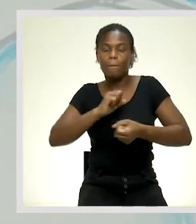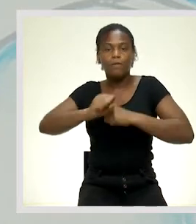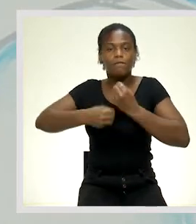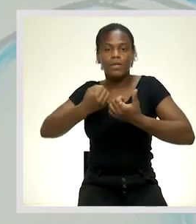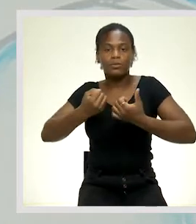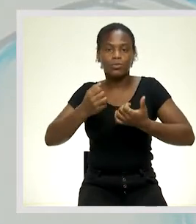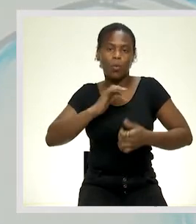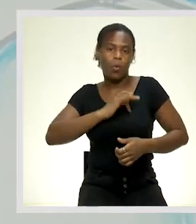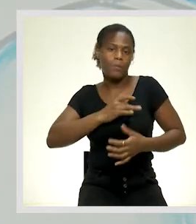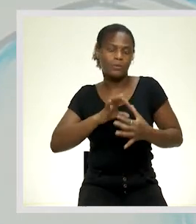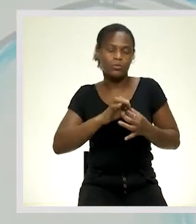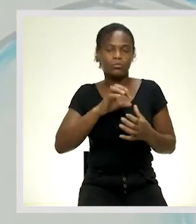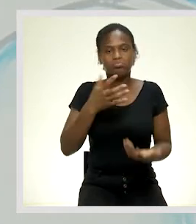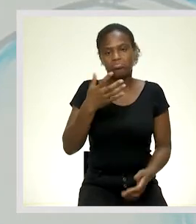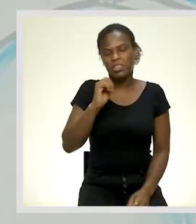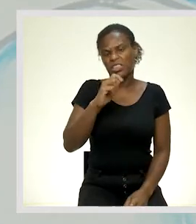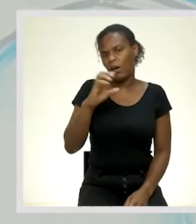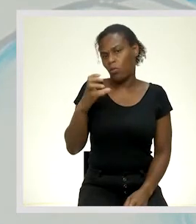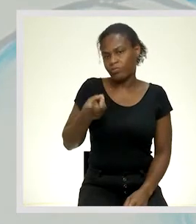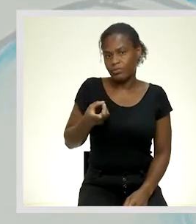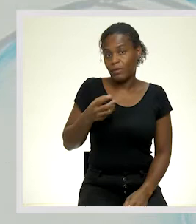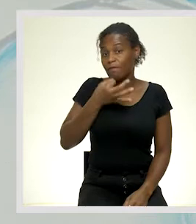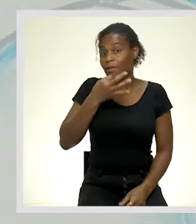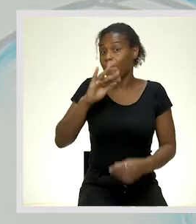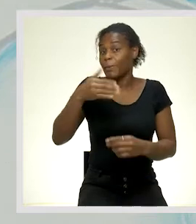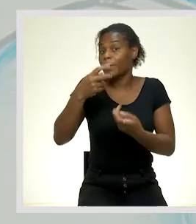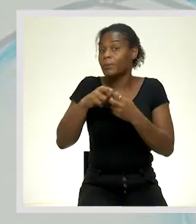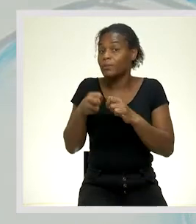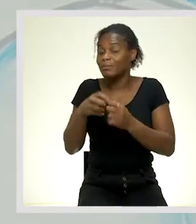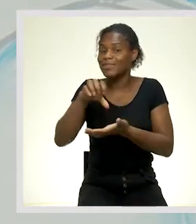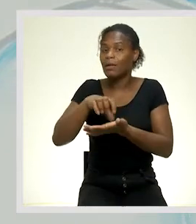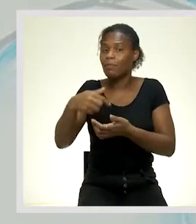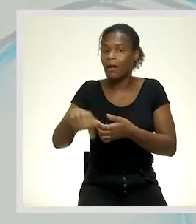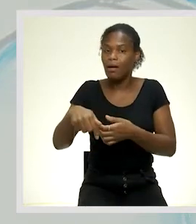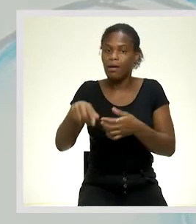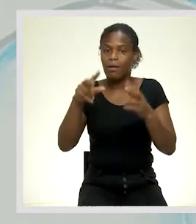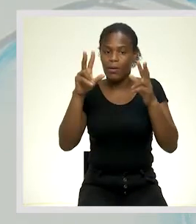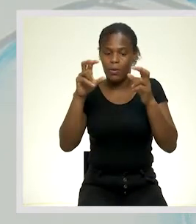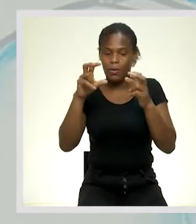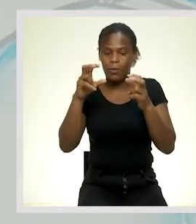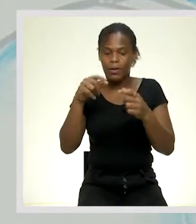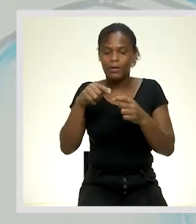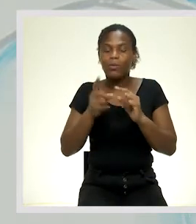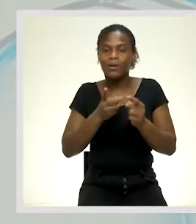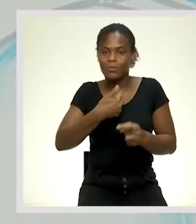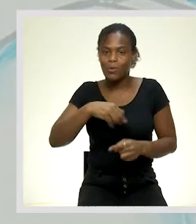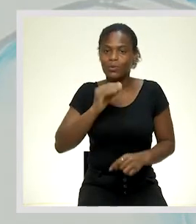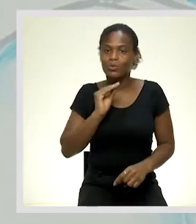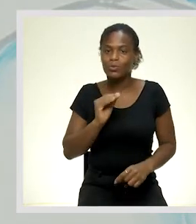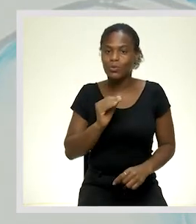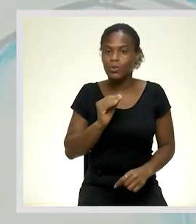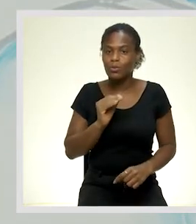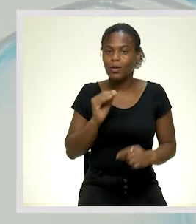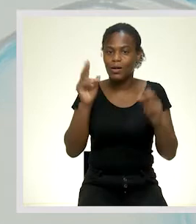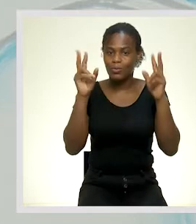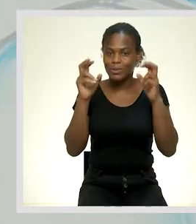movimento romântico oitocentista. Falamos da primeira polêmica, centrada à volta daquilo que ficou chamada como